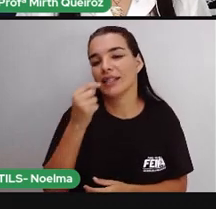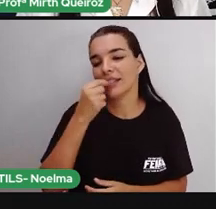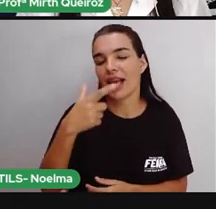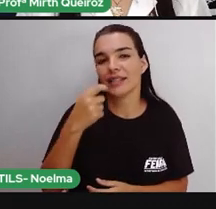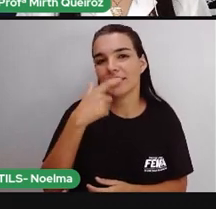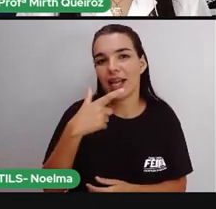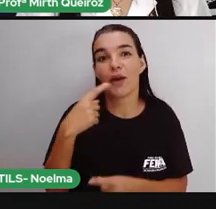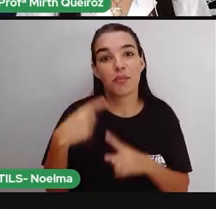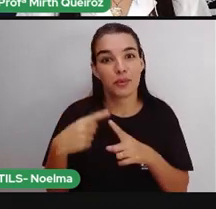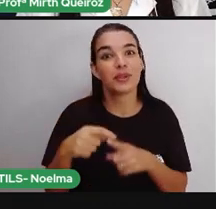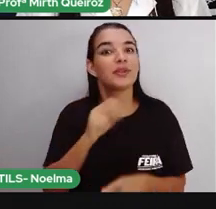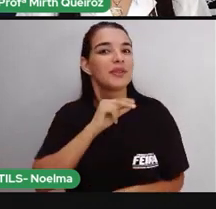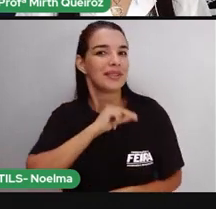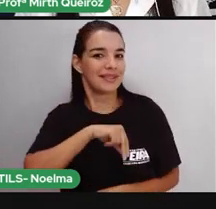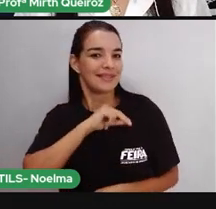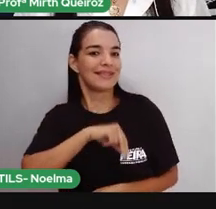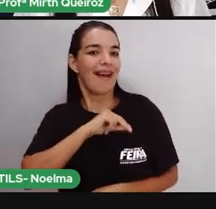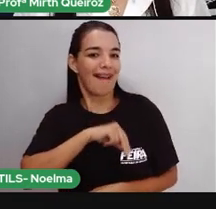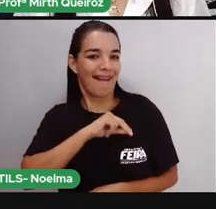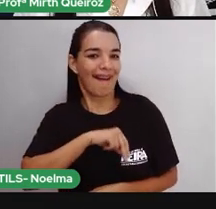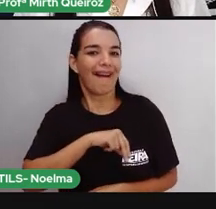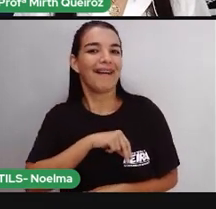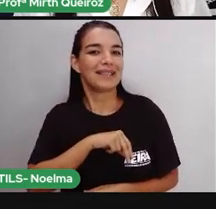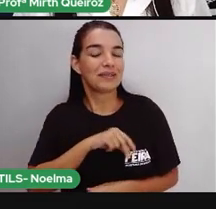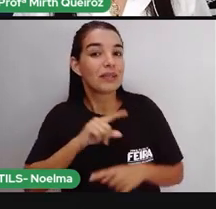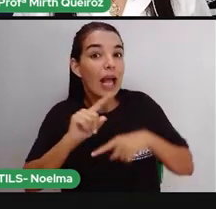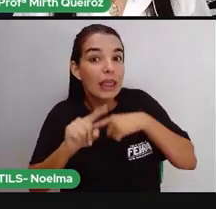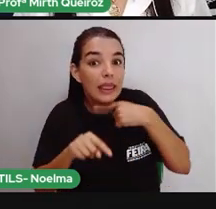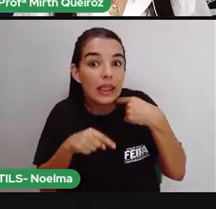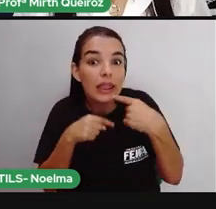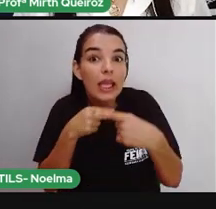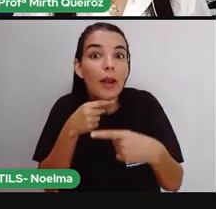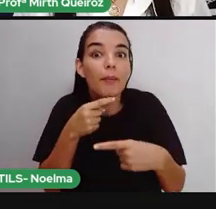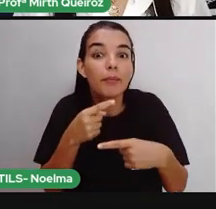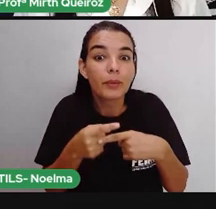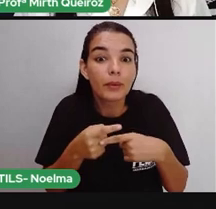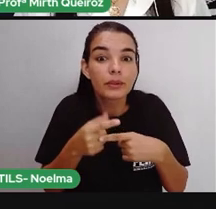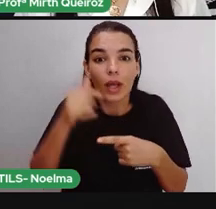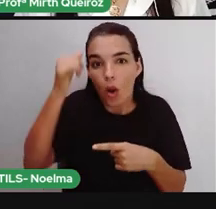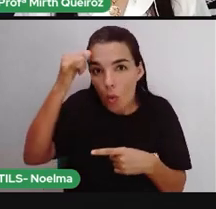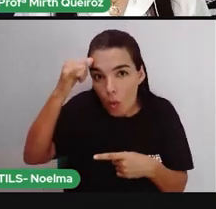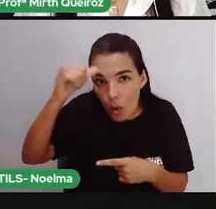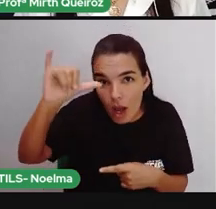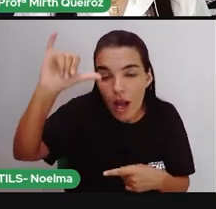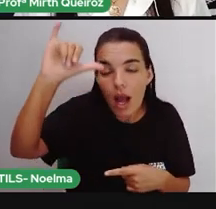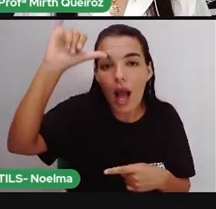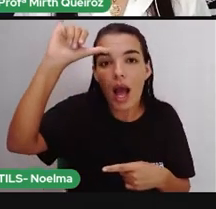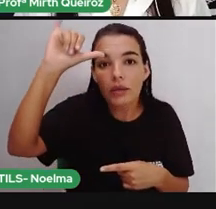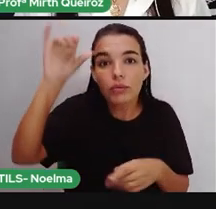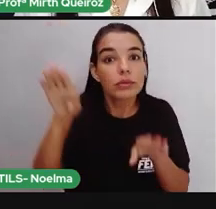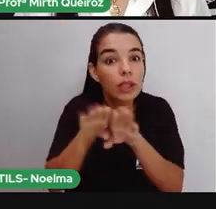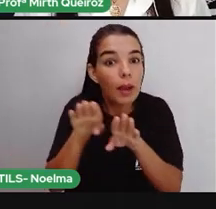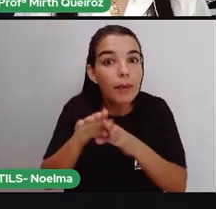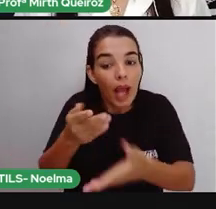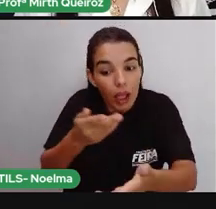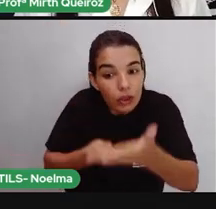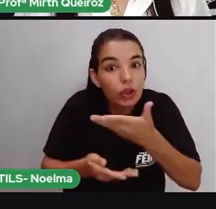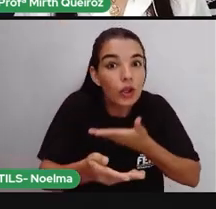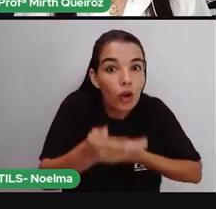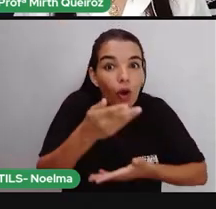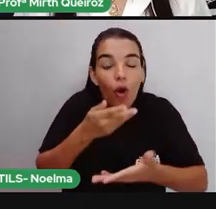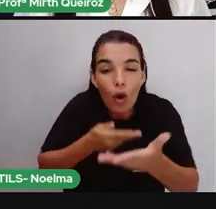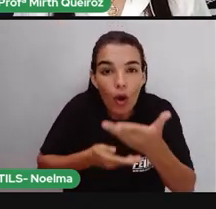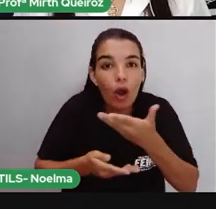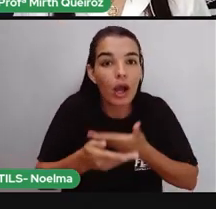salário. Depois, o gado também se tornou mercadoria de troca